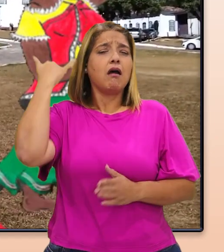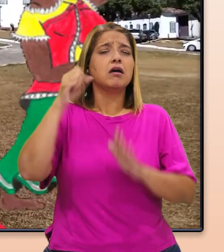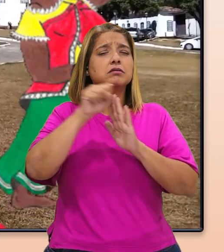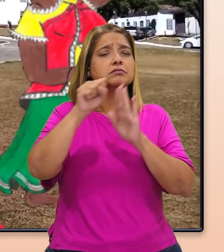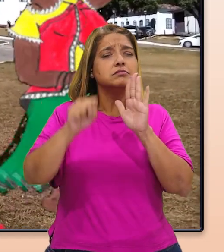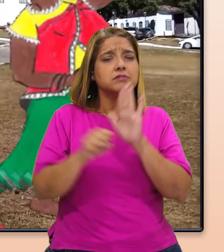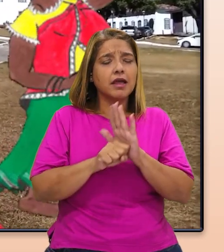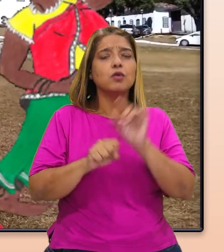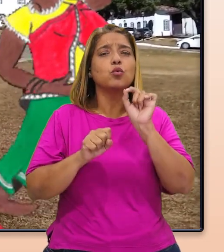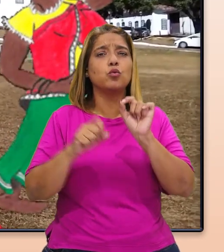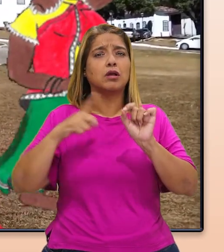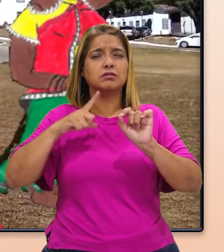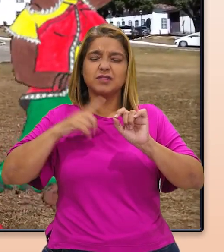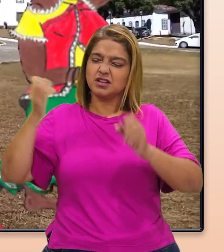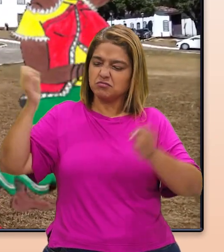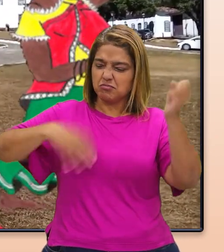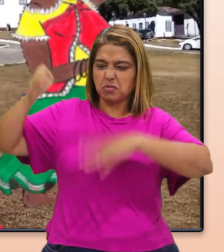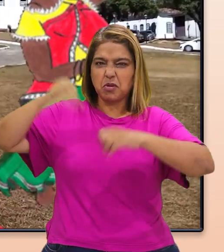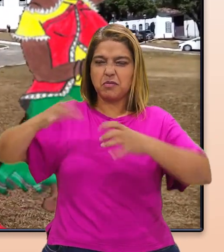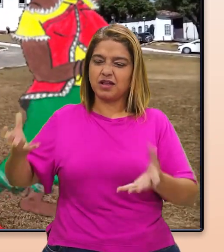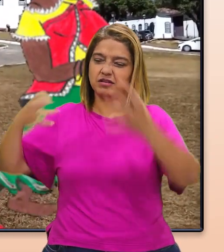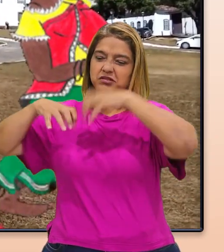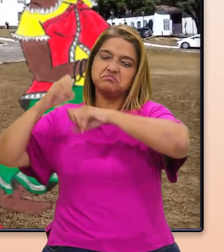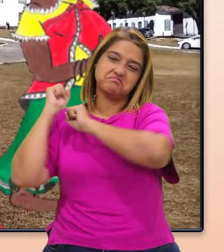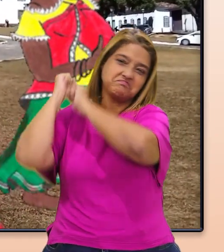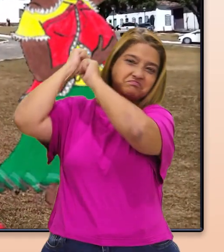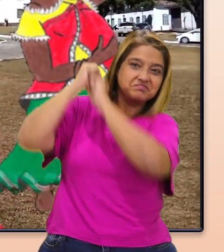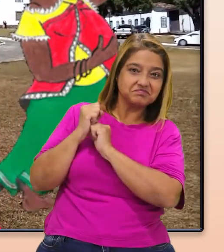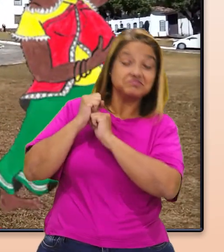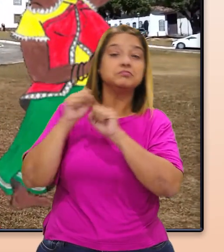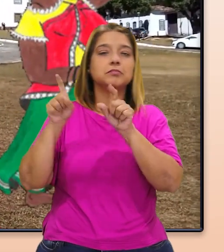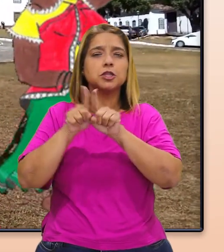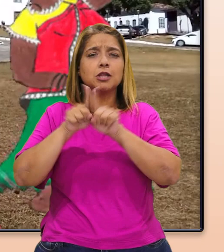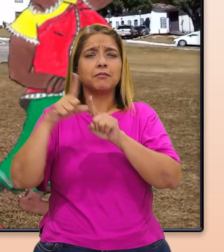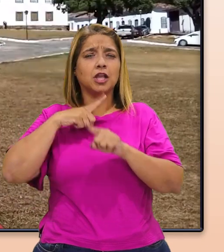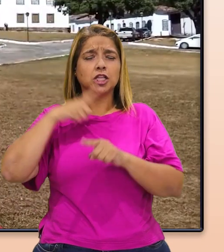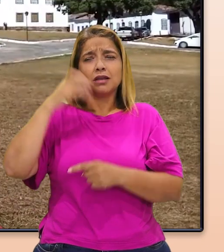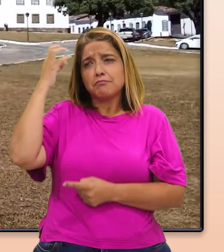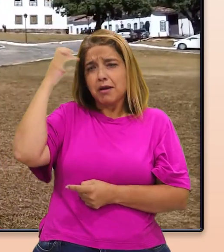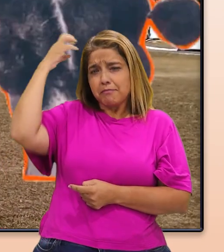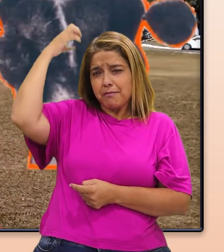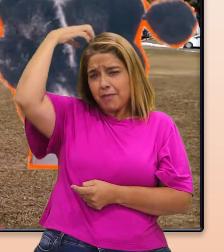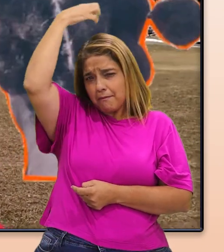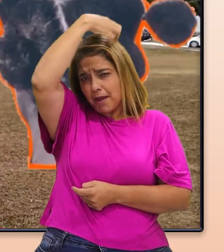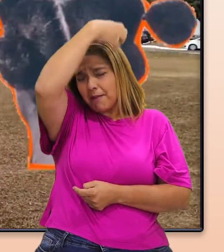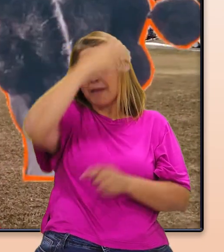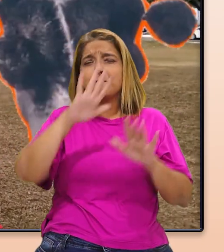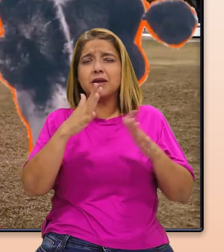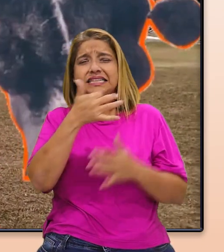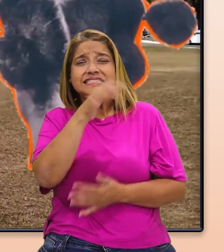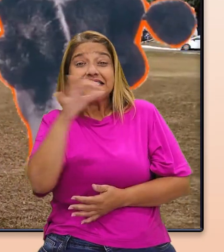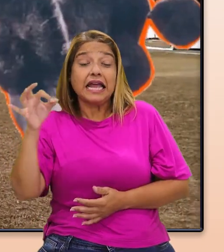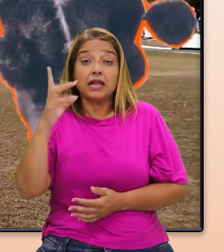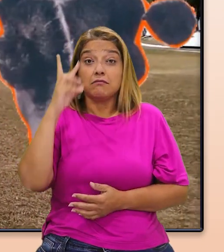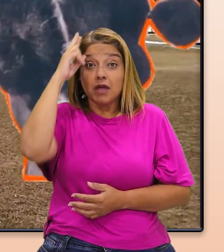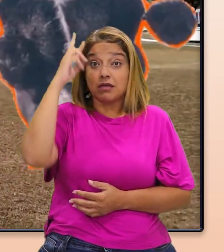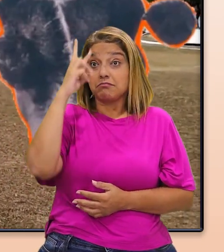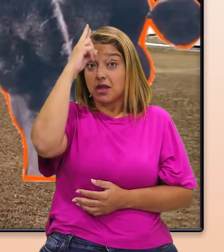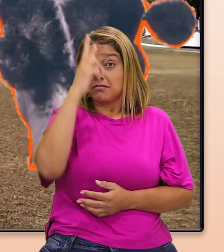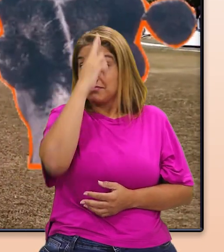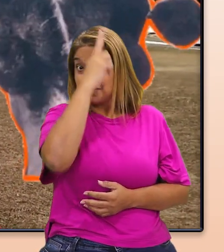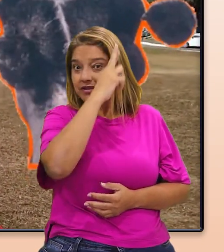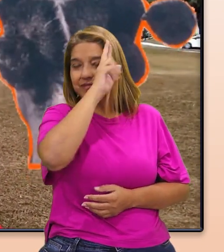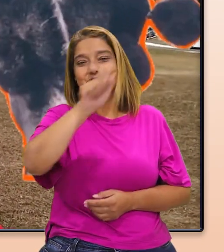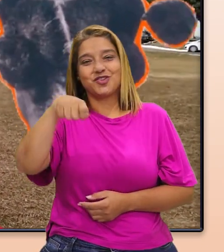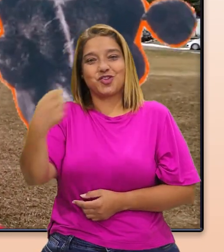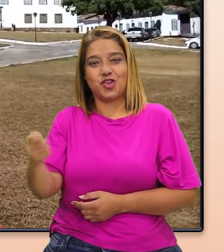com um saco cheio de coisas nas costas e com um cabelo repleto com mais de 100 gramas daí a origem do